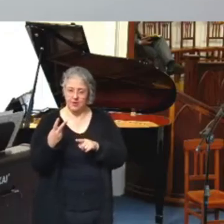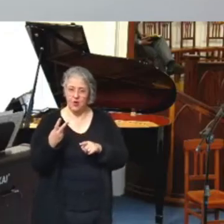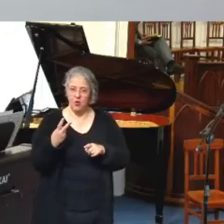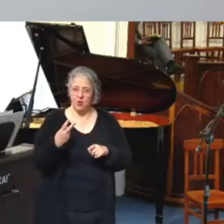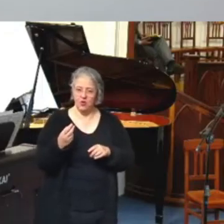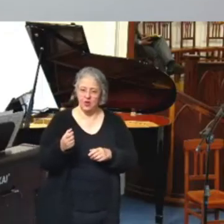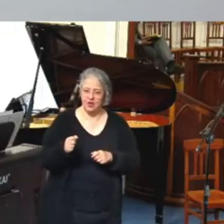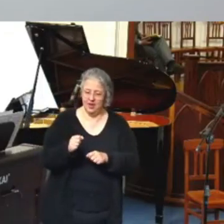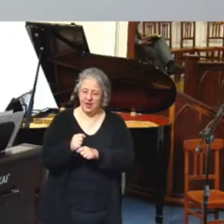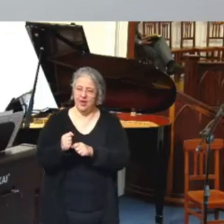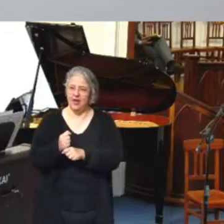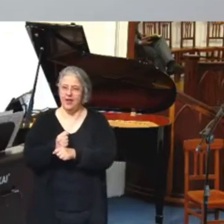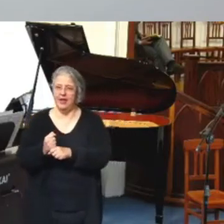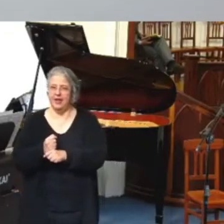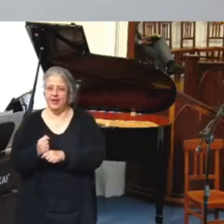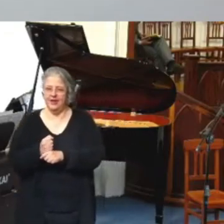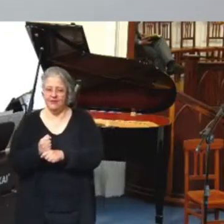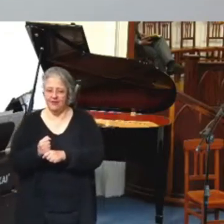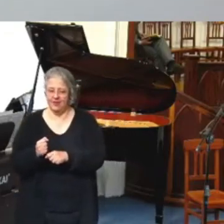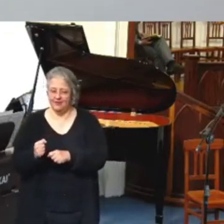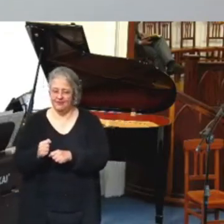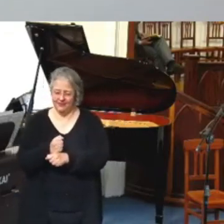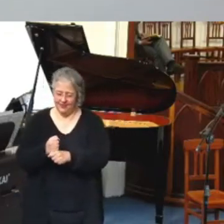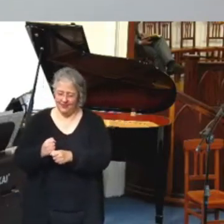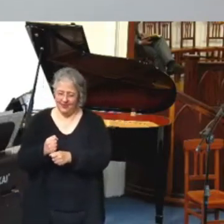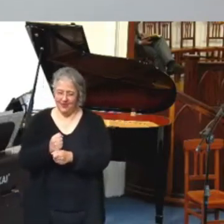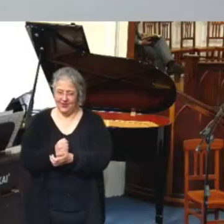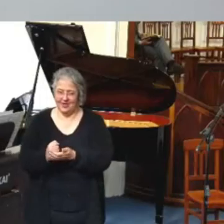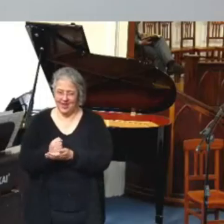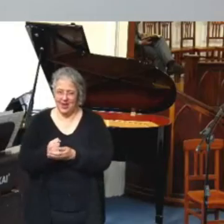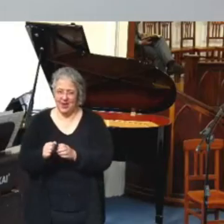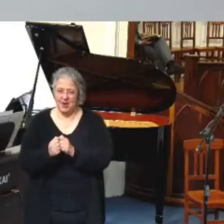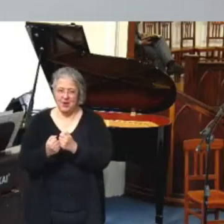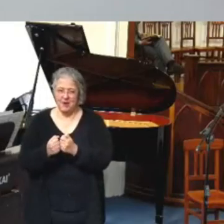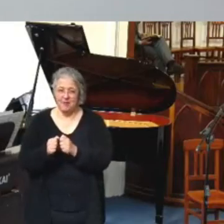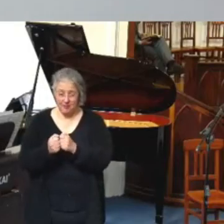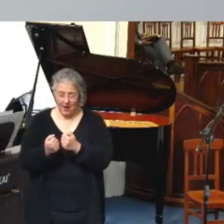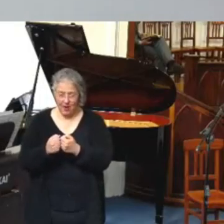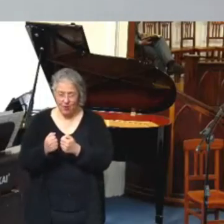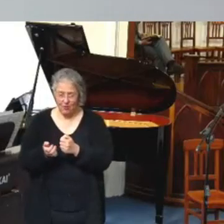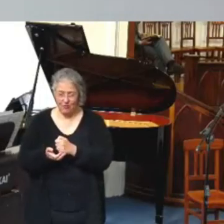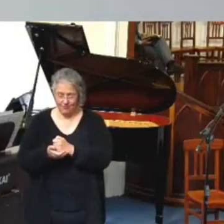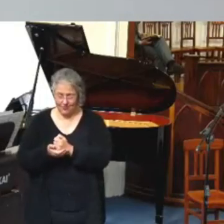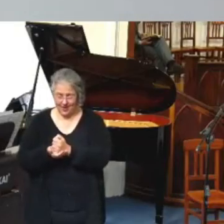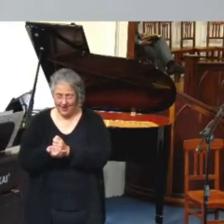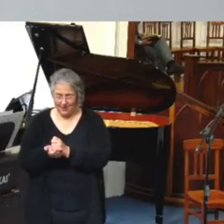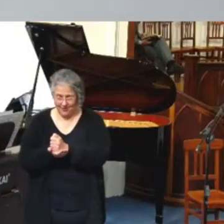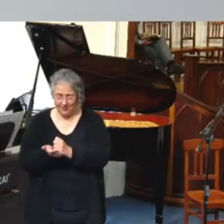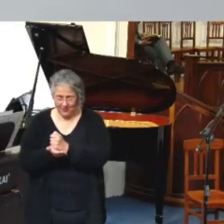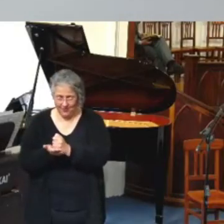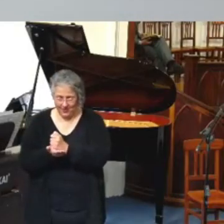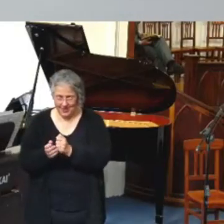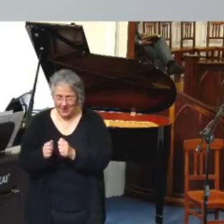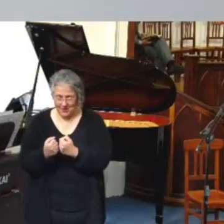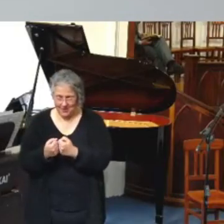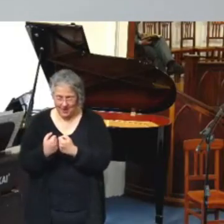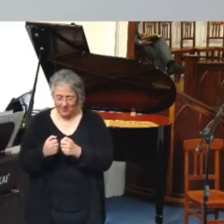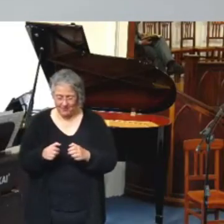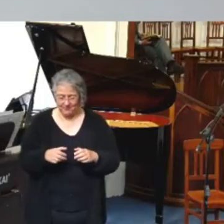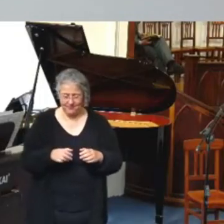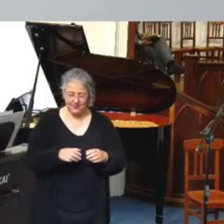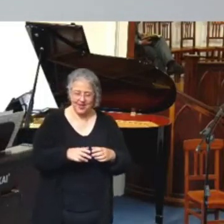É aquele que governou todas as coisas. E ele se deparou com os seus irmãos. E o que ele